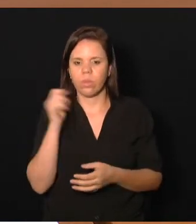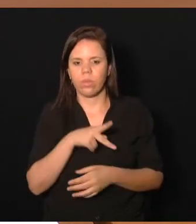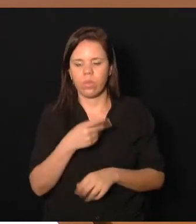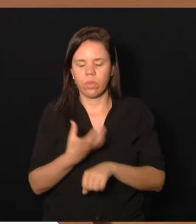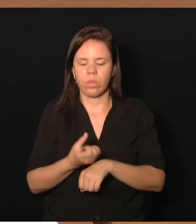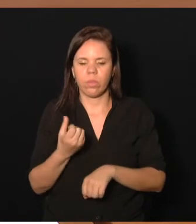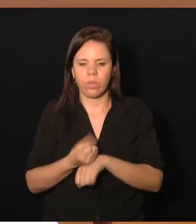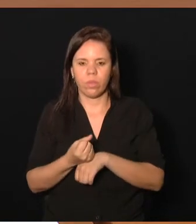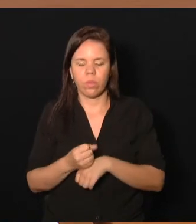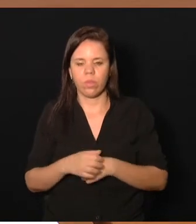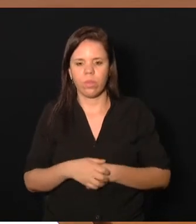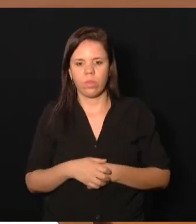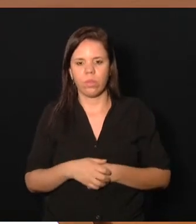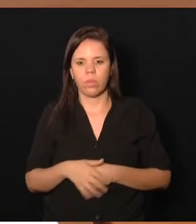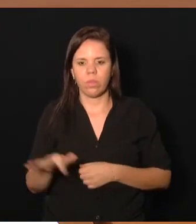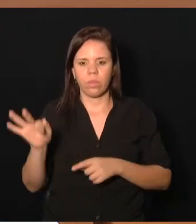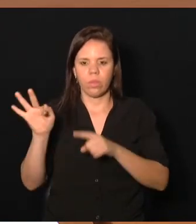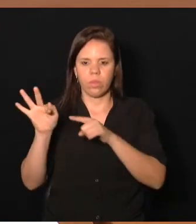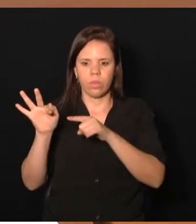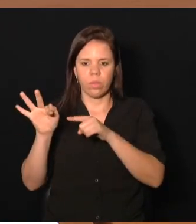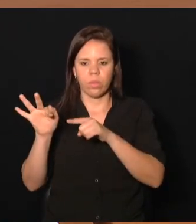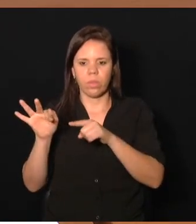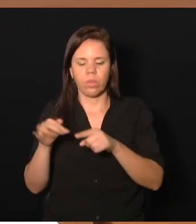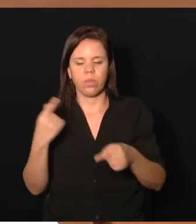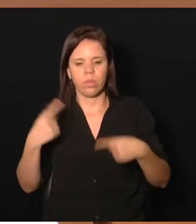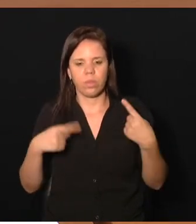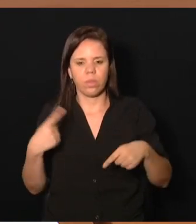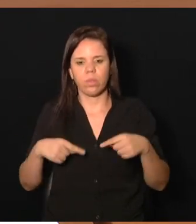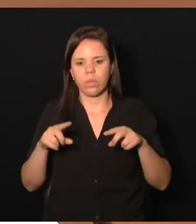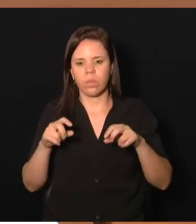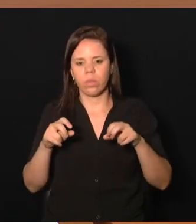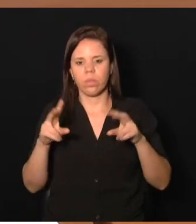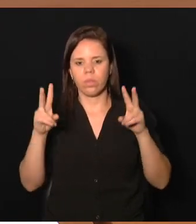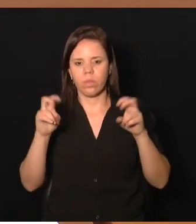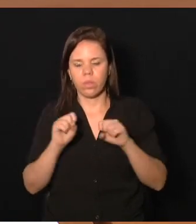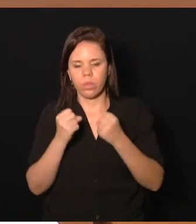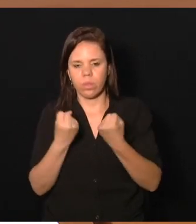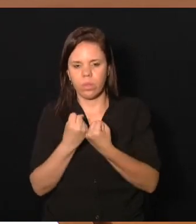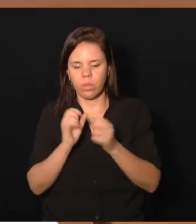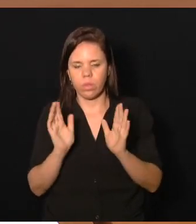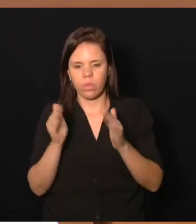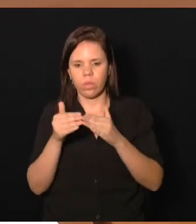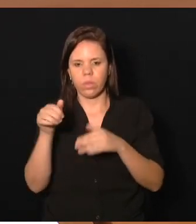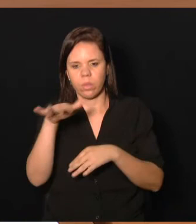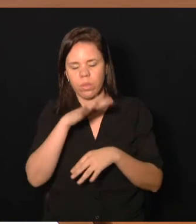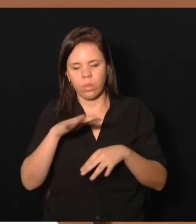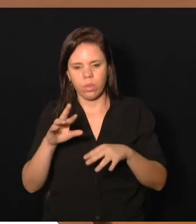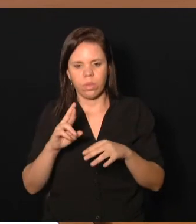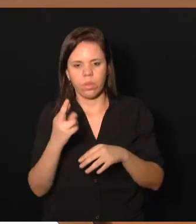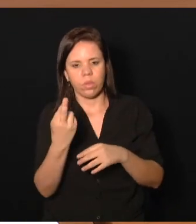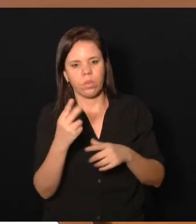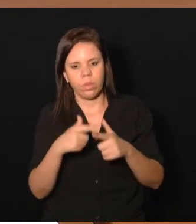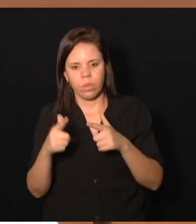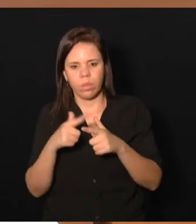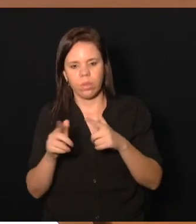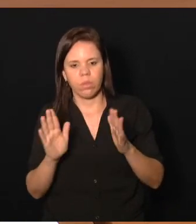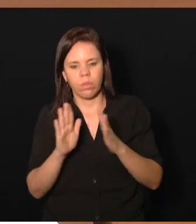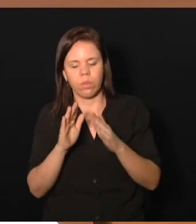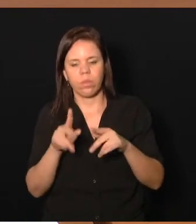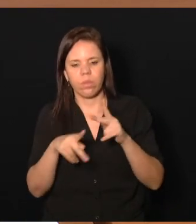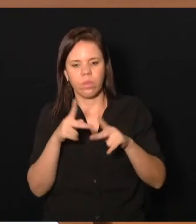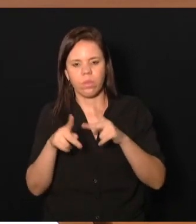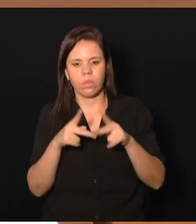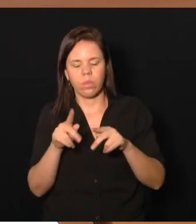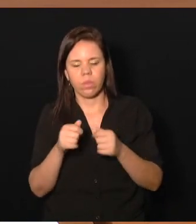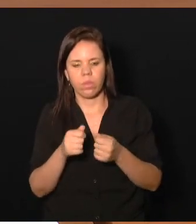e pensionistas. Letra F, realizar debates e seminários destinados a diagnosticar os problemas enfrentados pelas pessoas